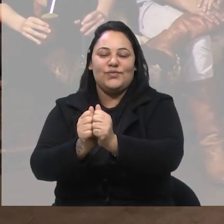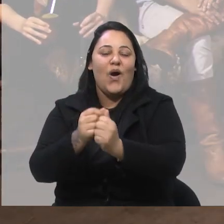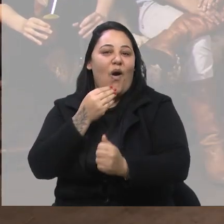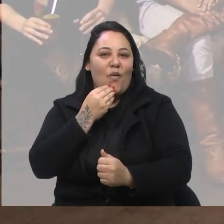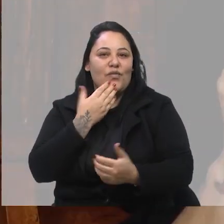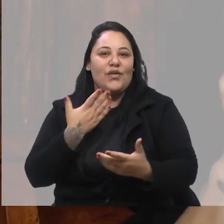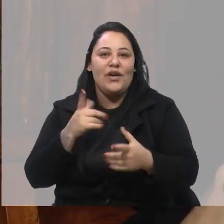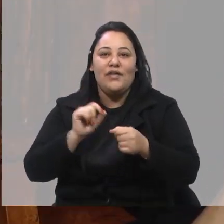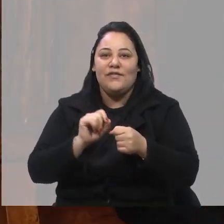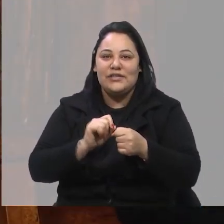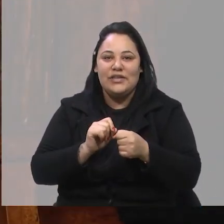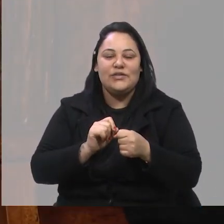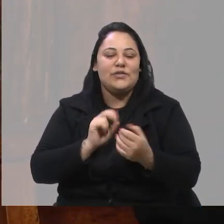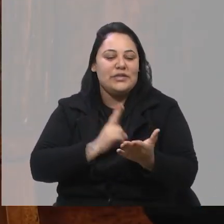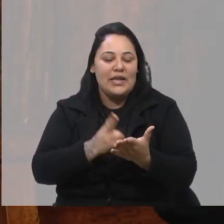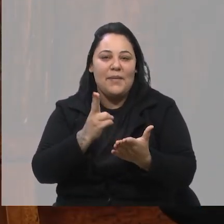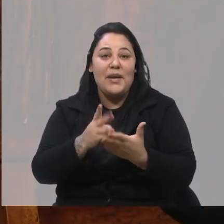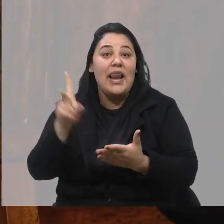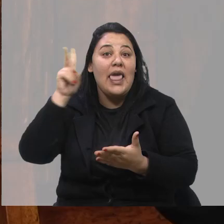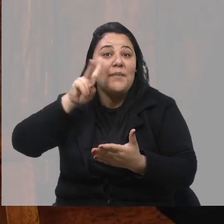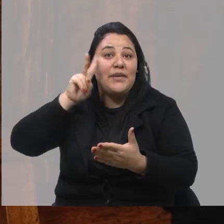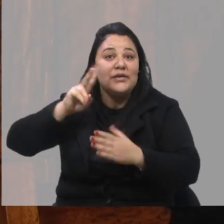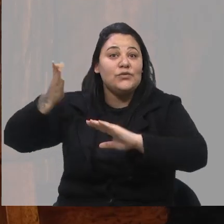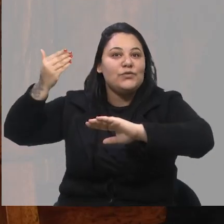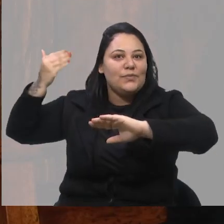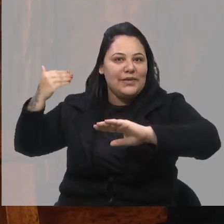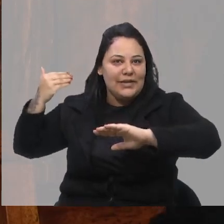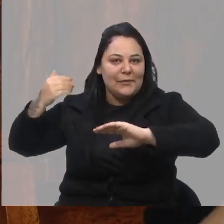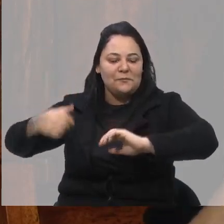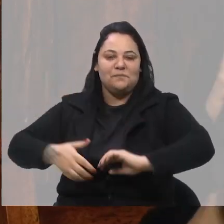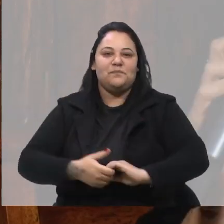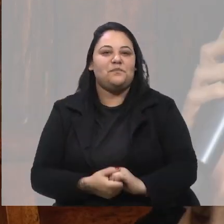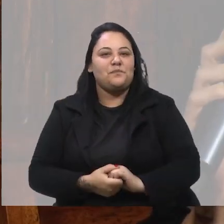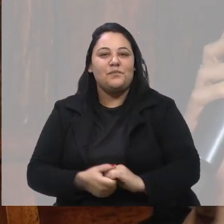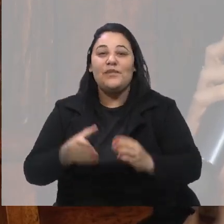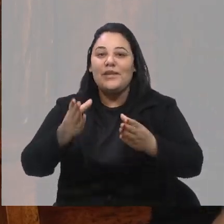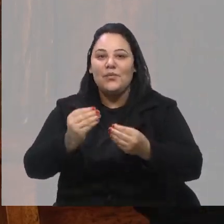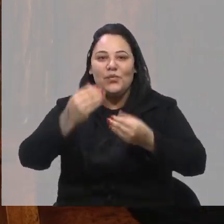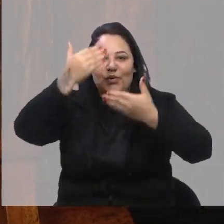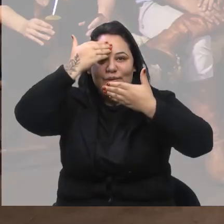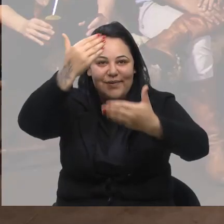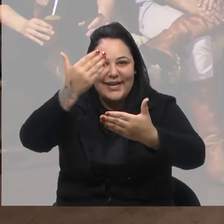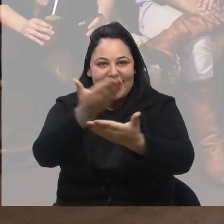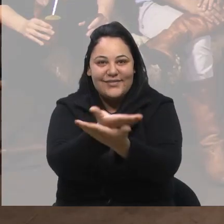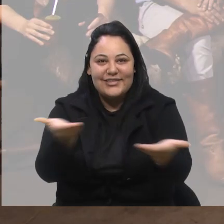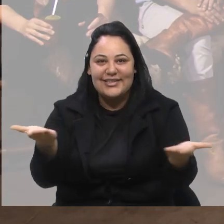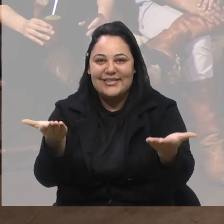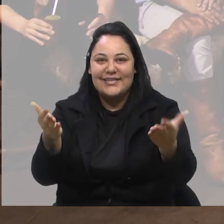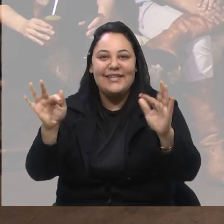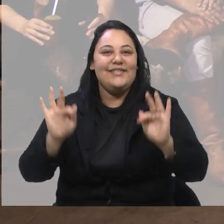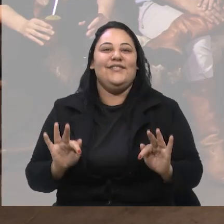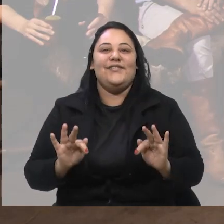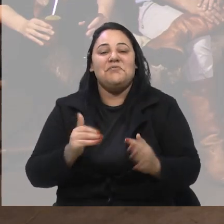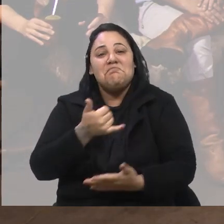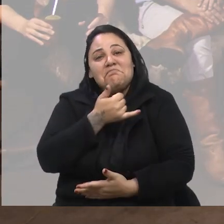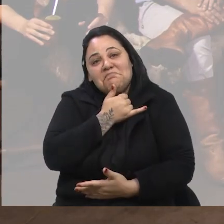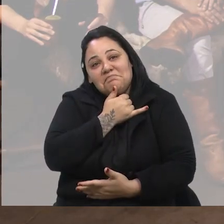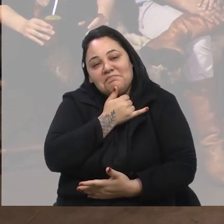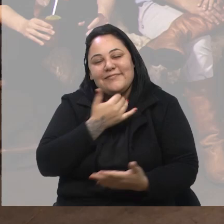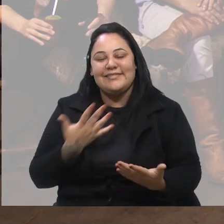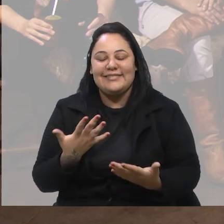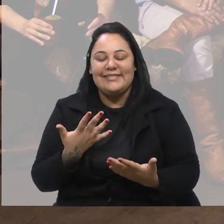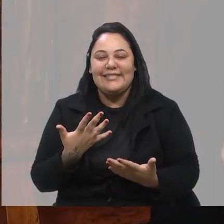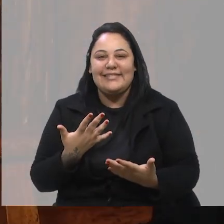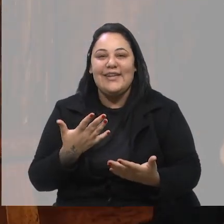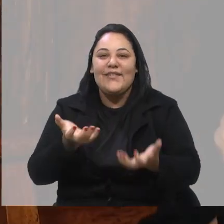claro, fazendo sempre referência ao passado, né? Gente, muito obrigada. Acabou. Infelizmente acabou.